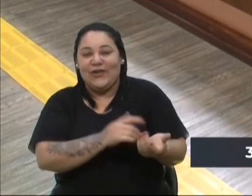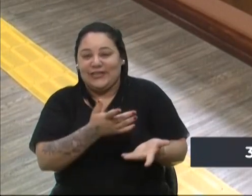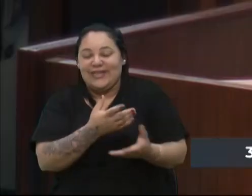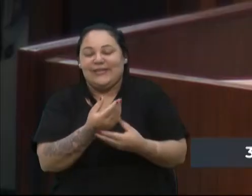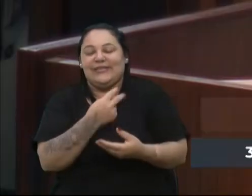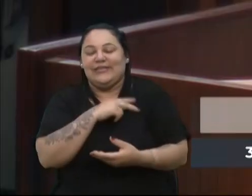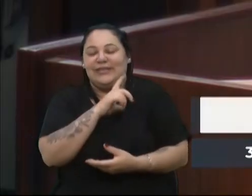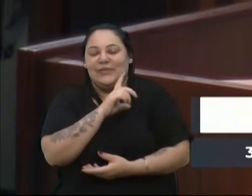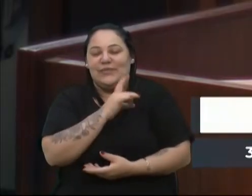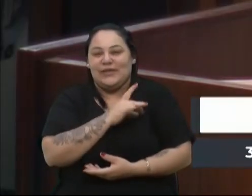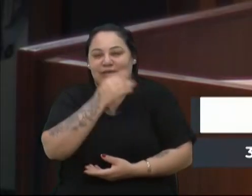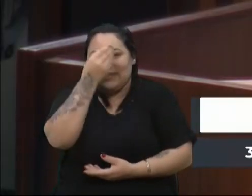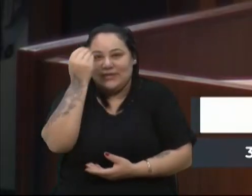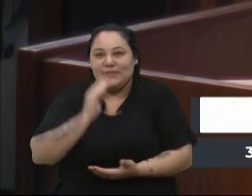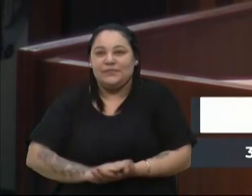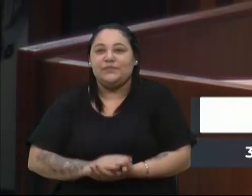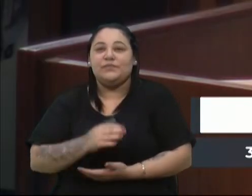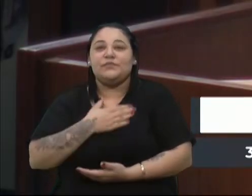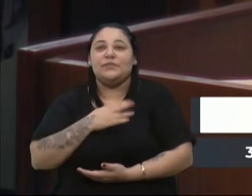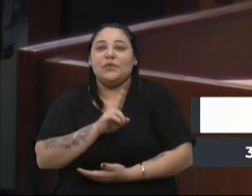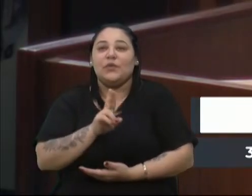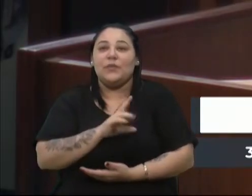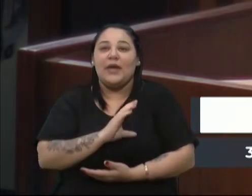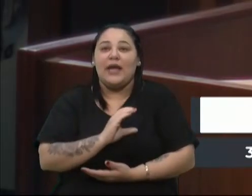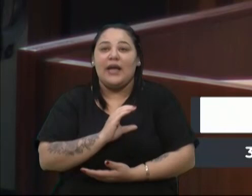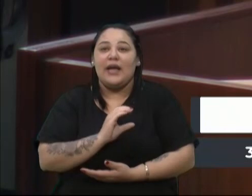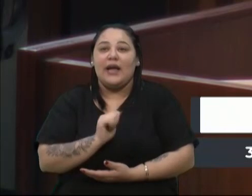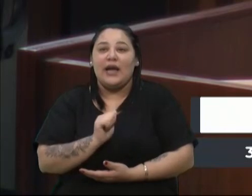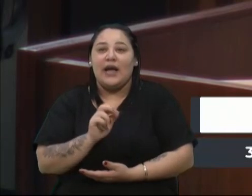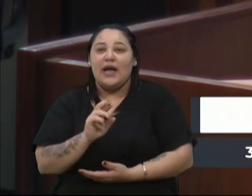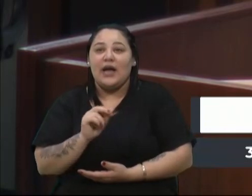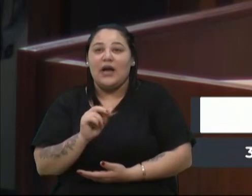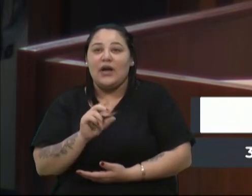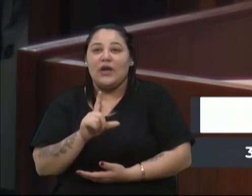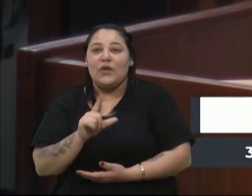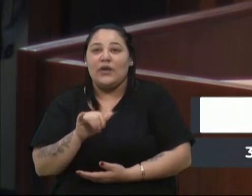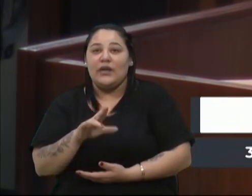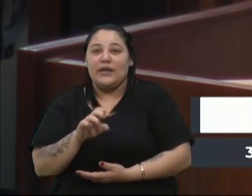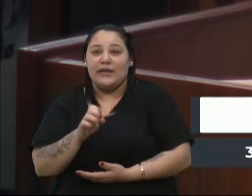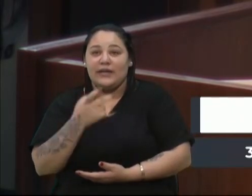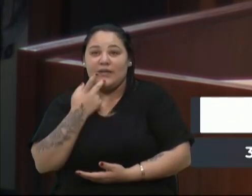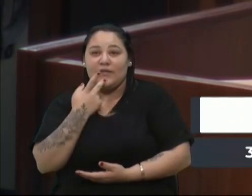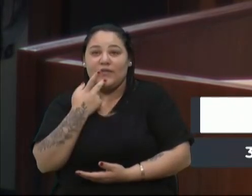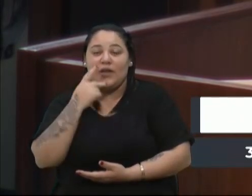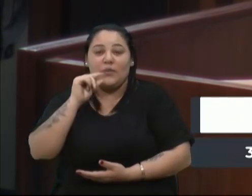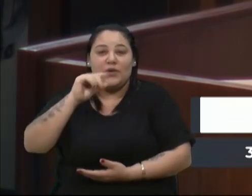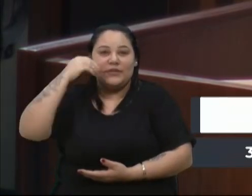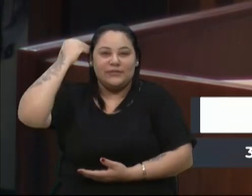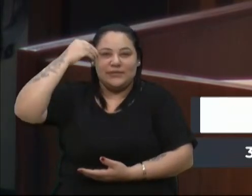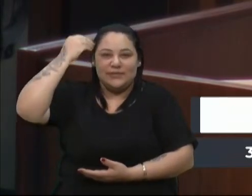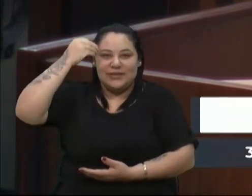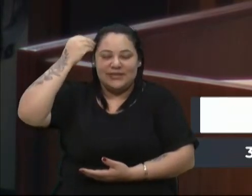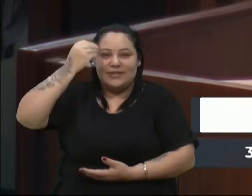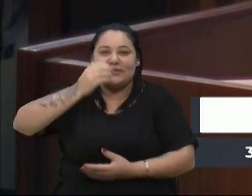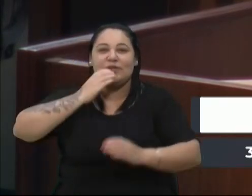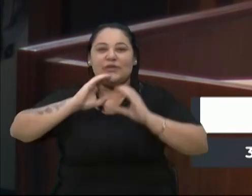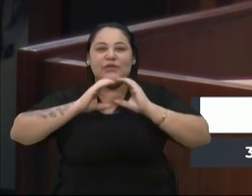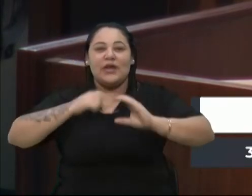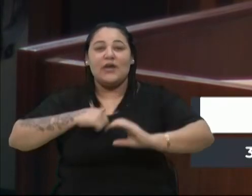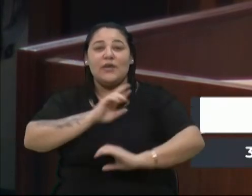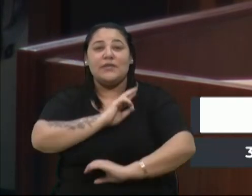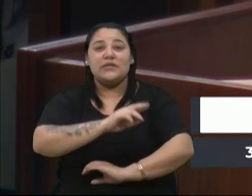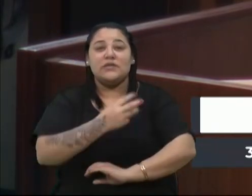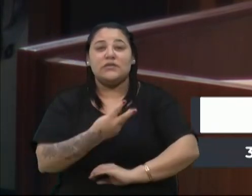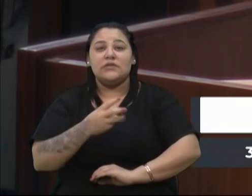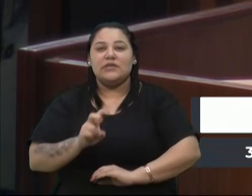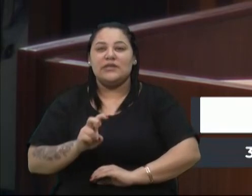eu me chamo Caroline e eu vou falar um pouco da experiência de um cantor. Eu venho representando os 35 cantores